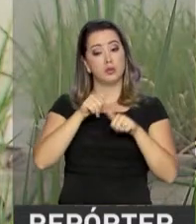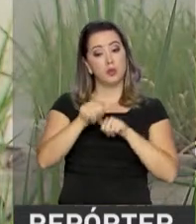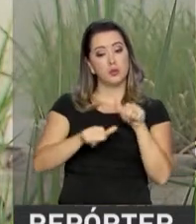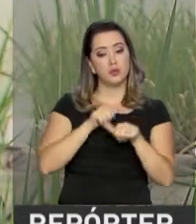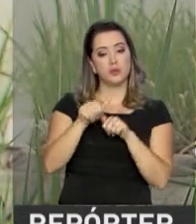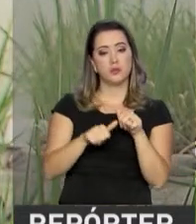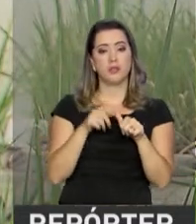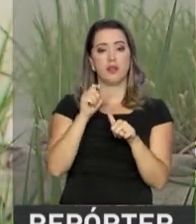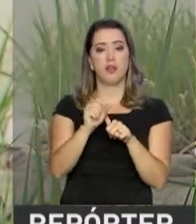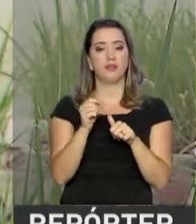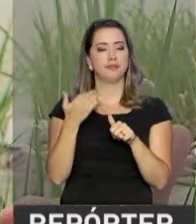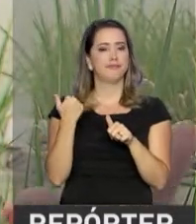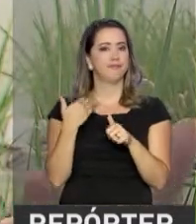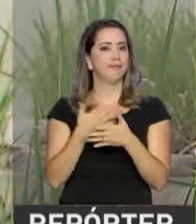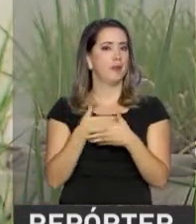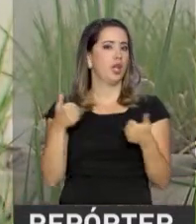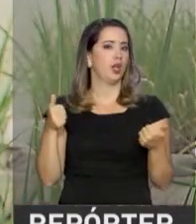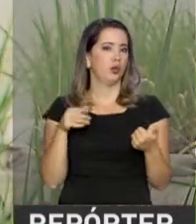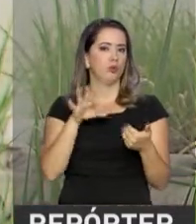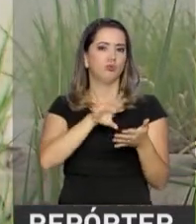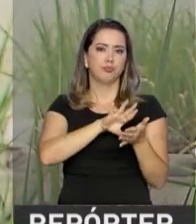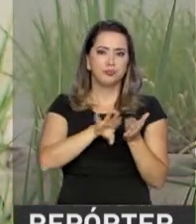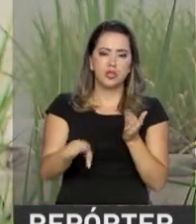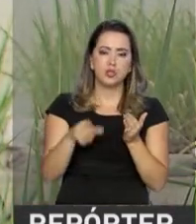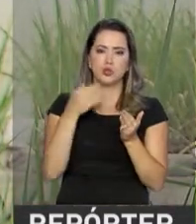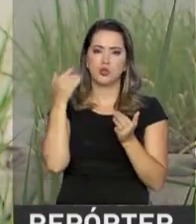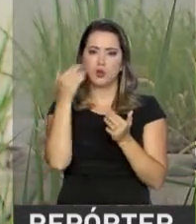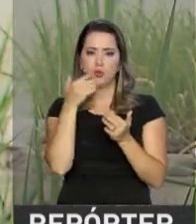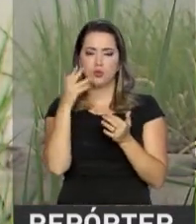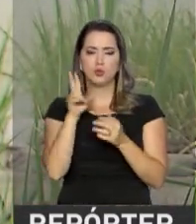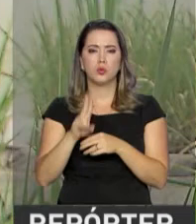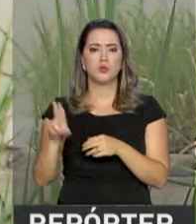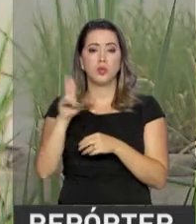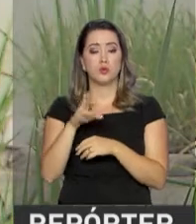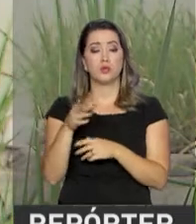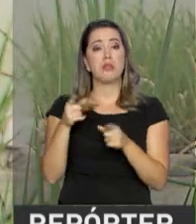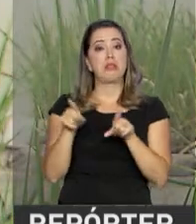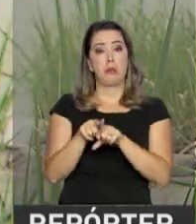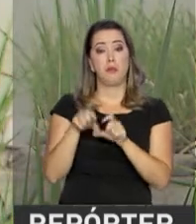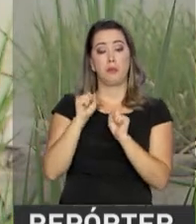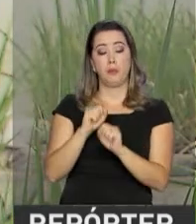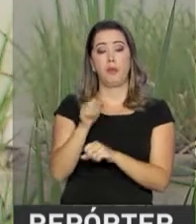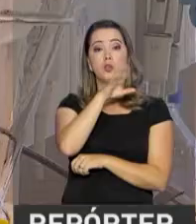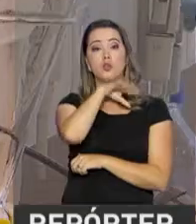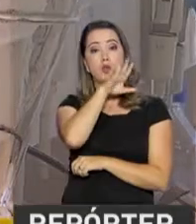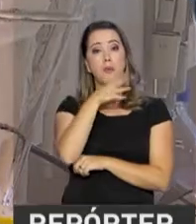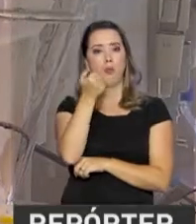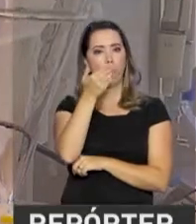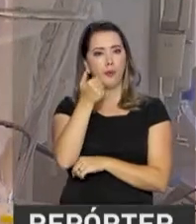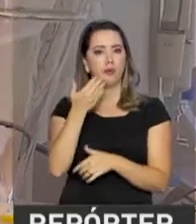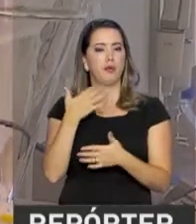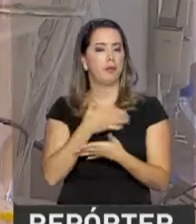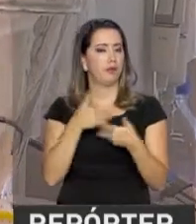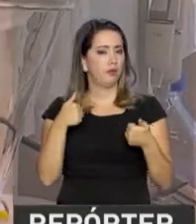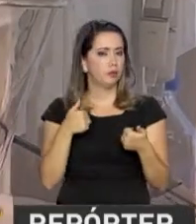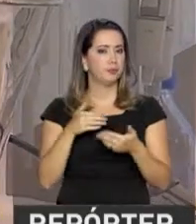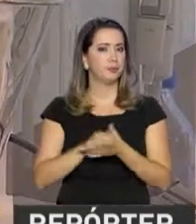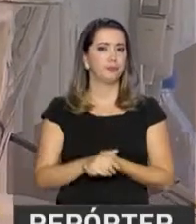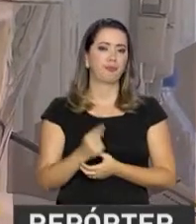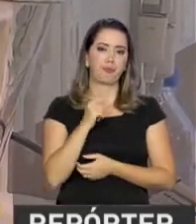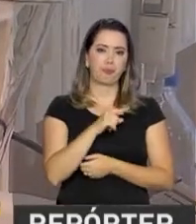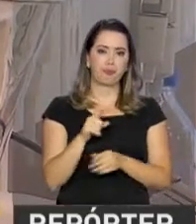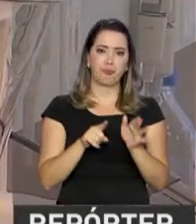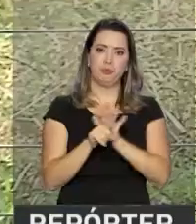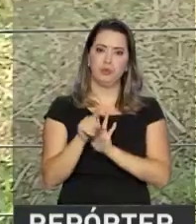material e fazer com que ele ficasse mais fácil de utilização tanto para animais quanto para a indústria a pesquisa também poderá